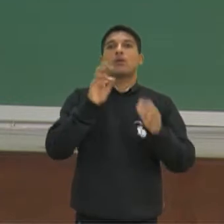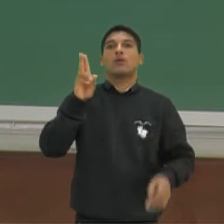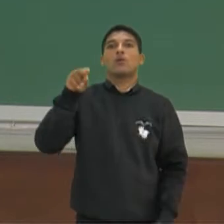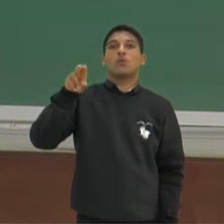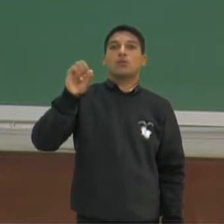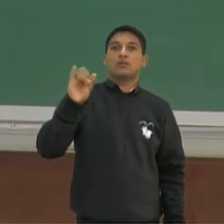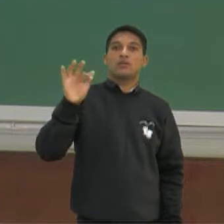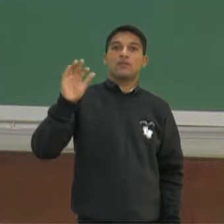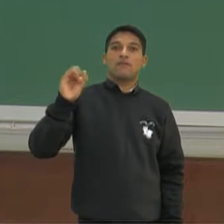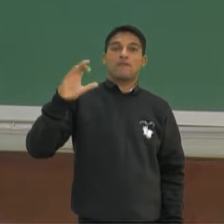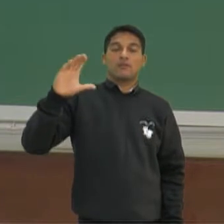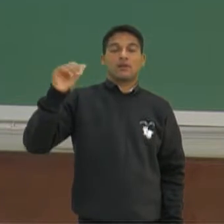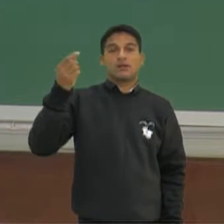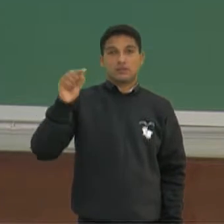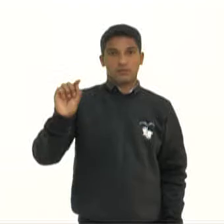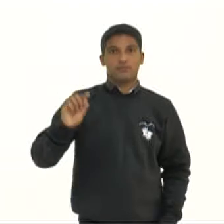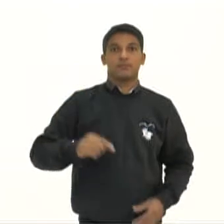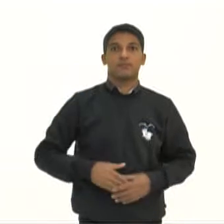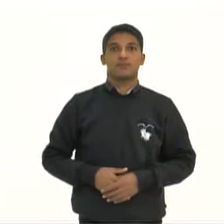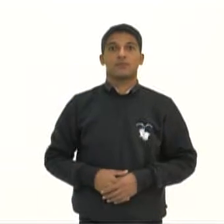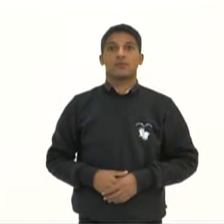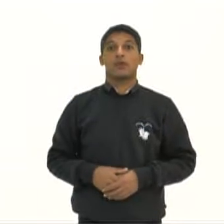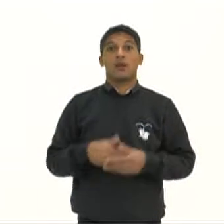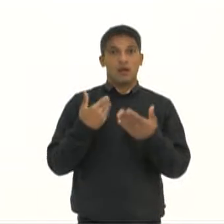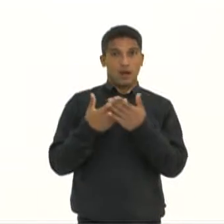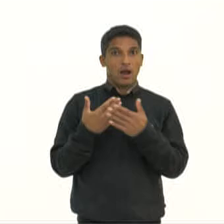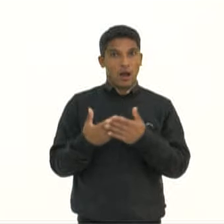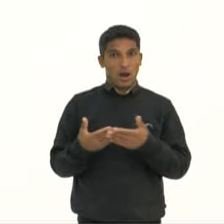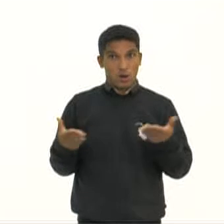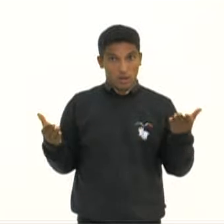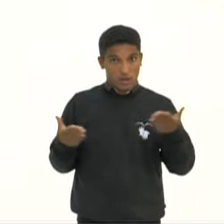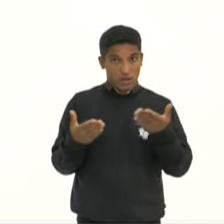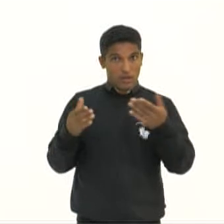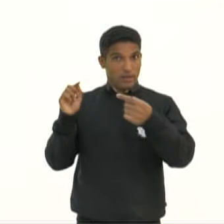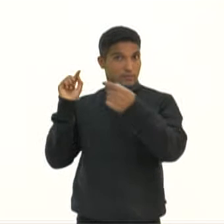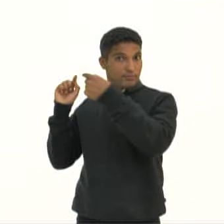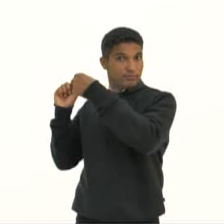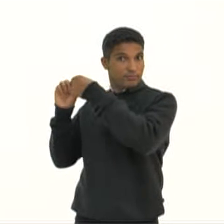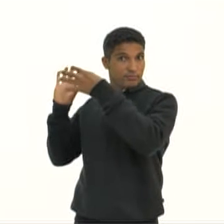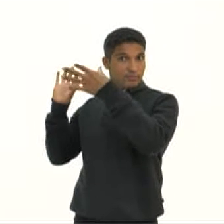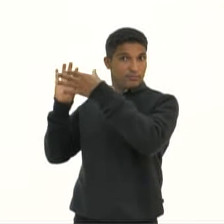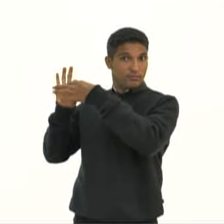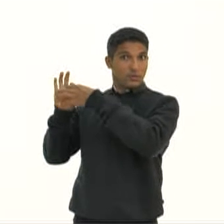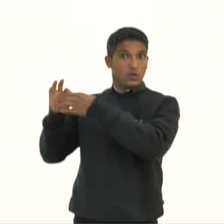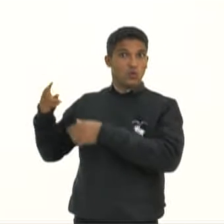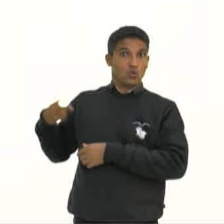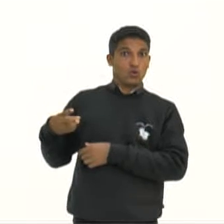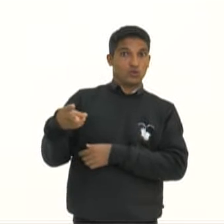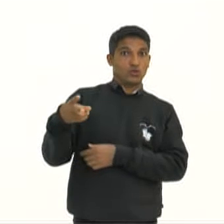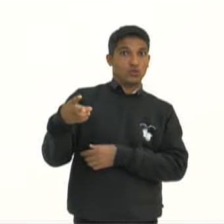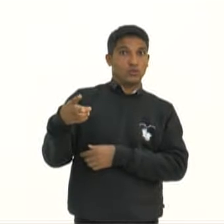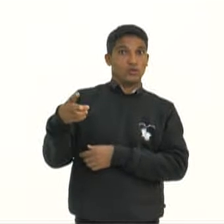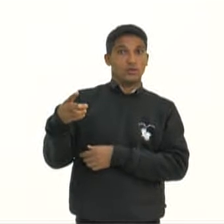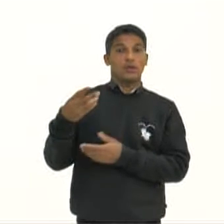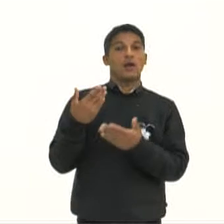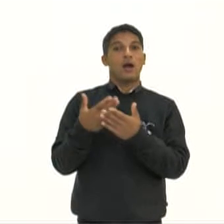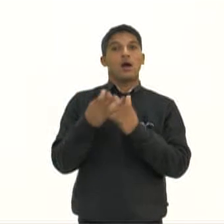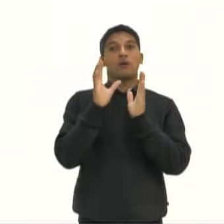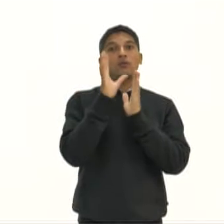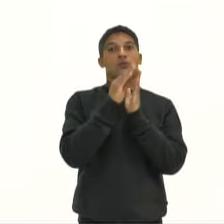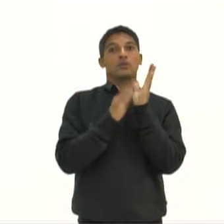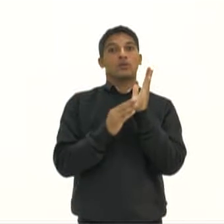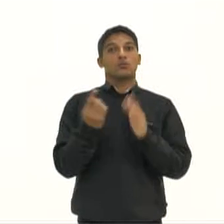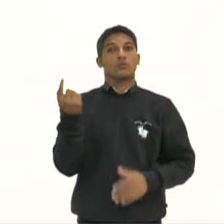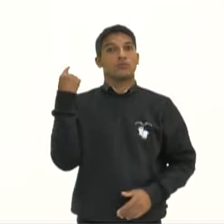que a gente já estudou nessa aula. Essa aula que nós estamos tendo agora, ela é uma continuação do conteúdo